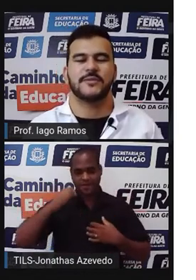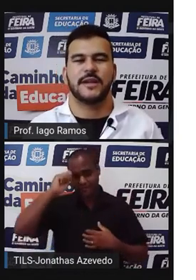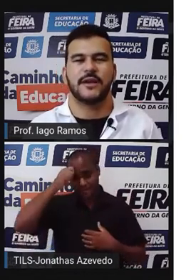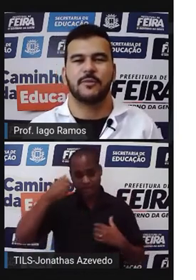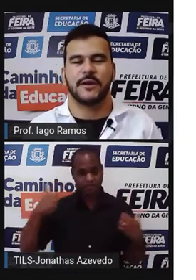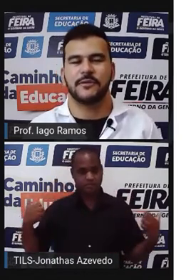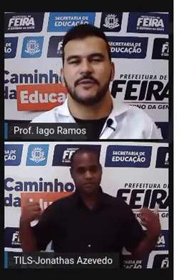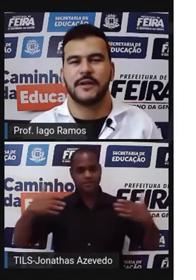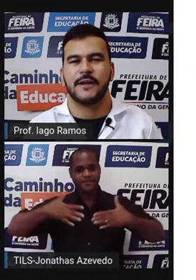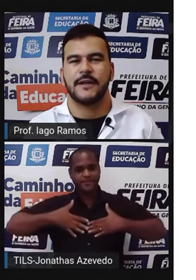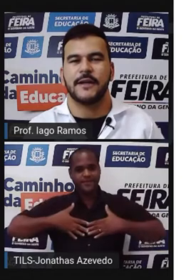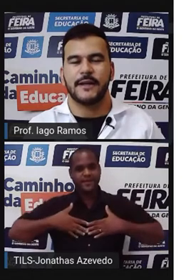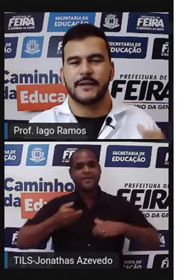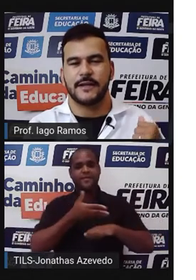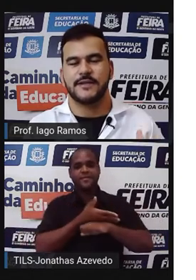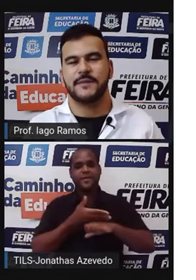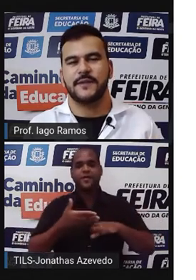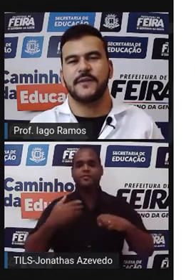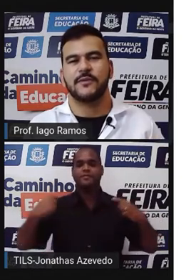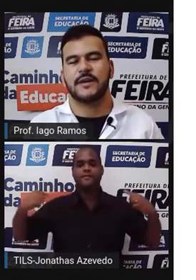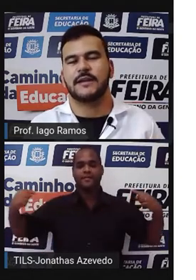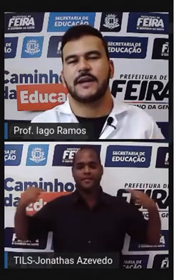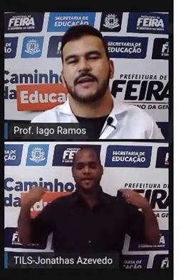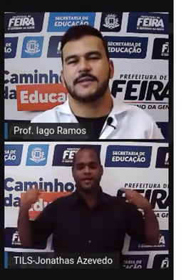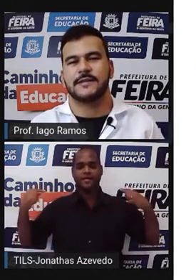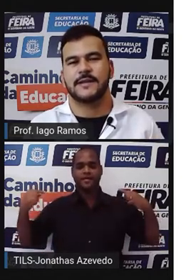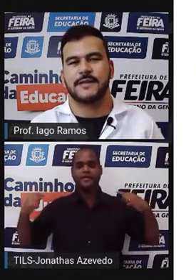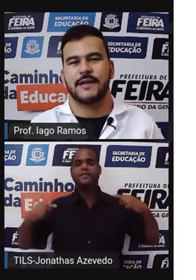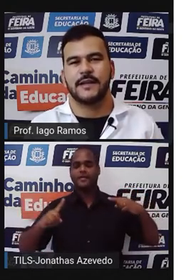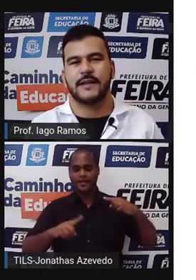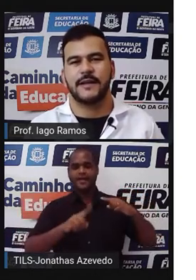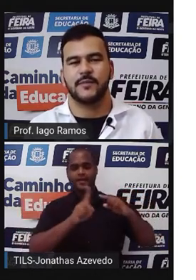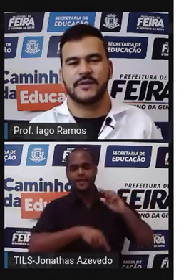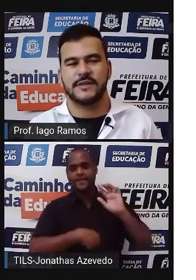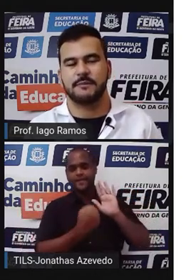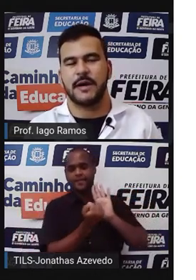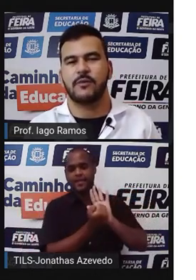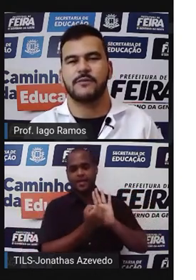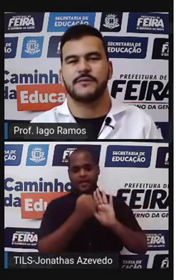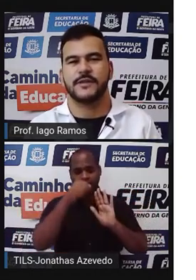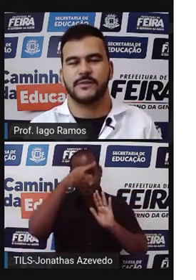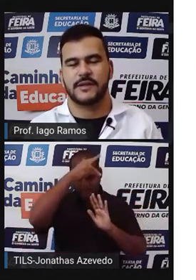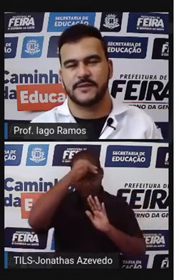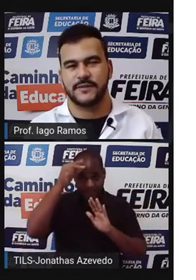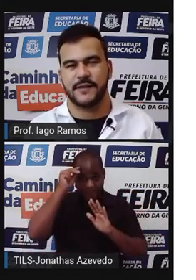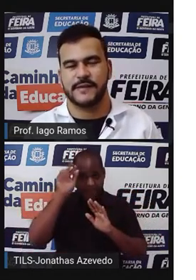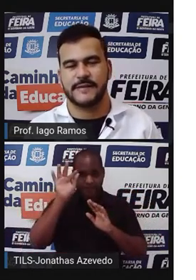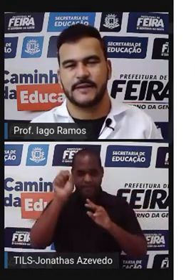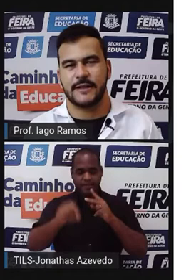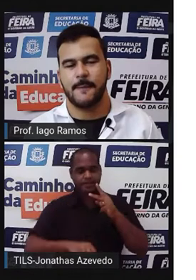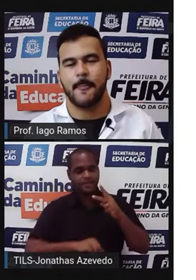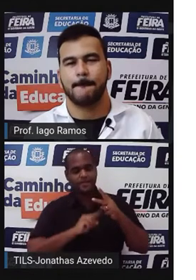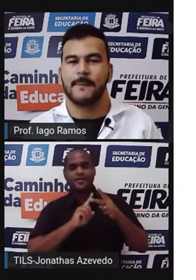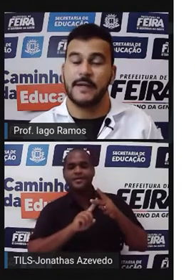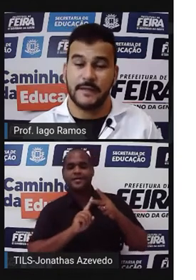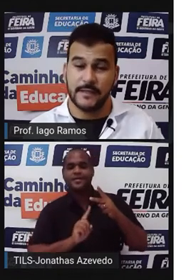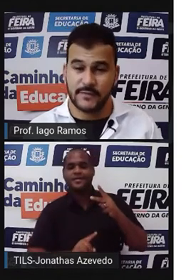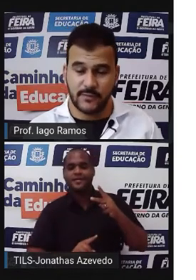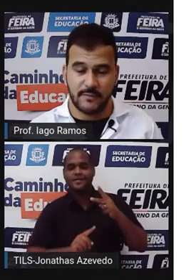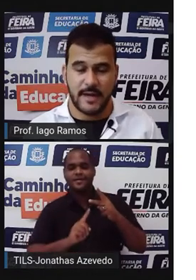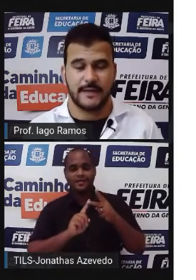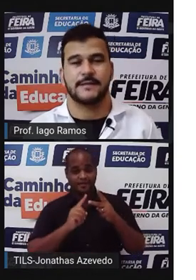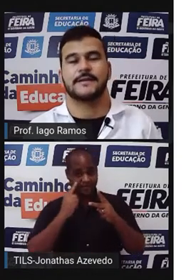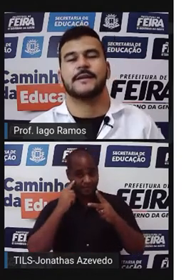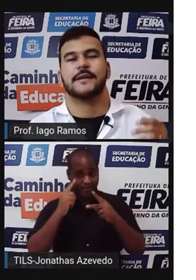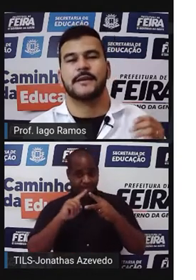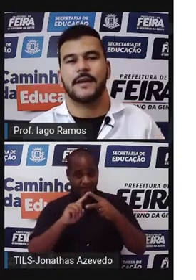por cima um jaleco branco e aqui atrás de mim fica o cartaz da Secretaria Municipal de Educação de Ferreira de Santana, que tem as